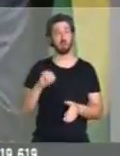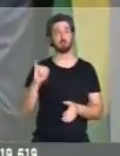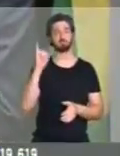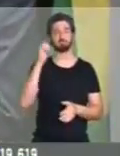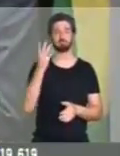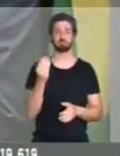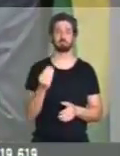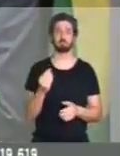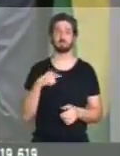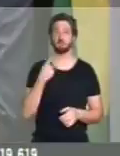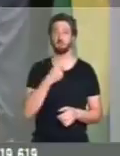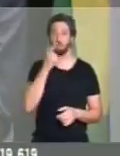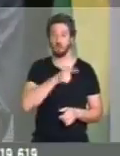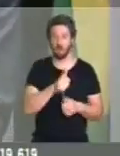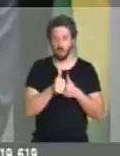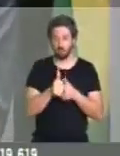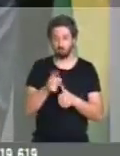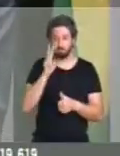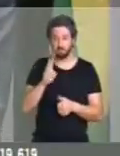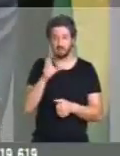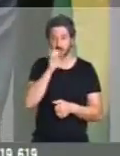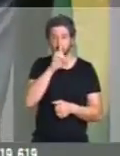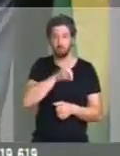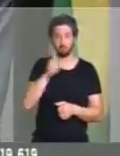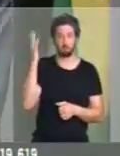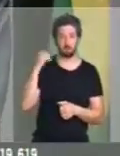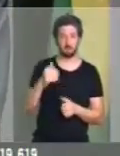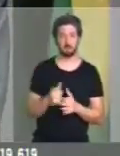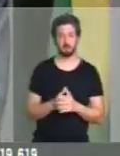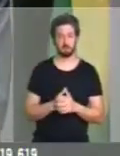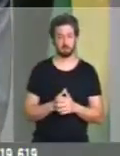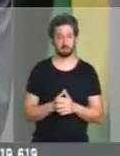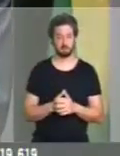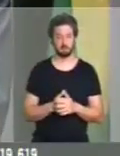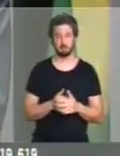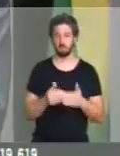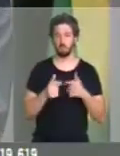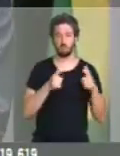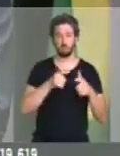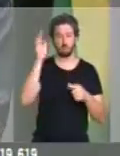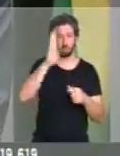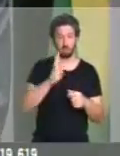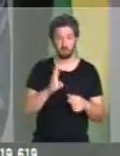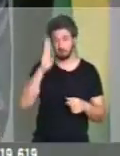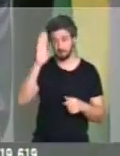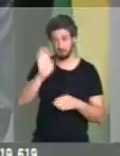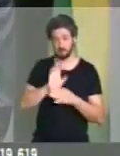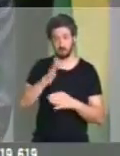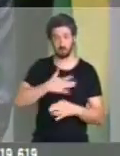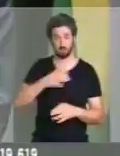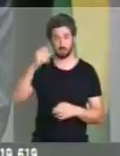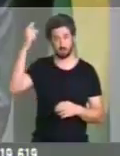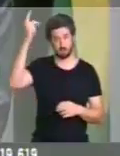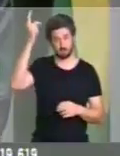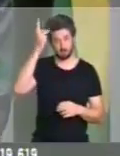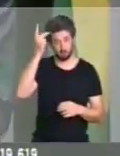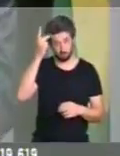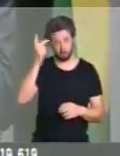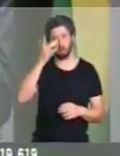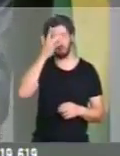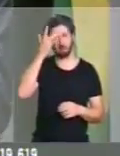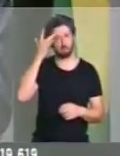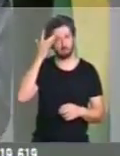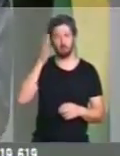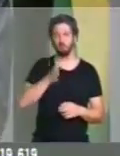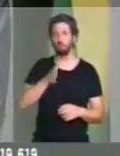o que nós pudemos acompanhar nesse fim de semana, nesse domingo, em todo o nosso país, especialmente no meu estado de São Paulo, as